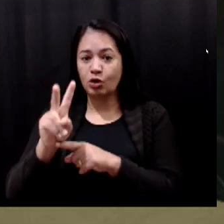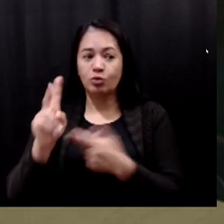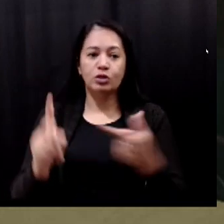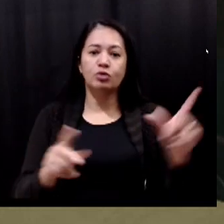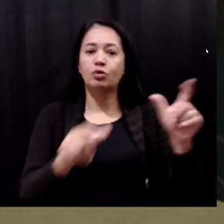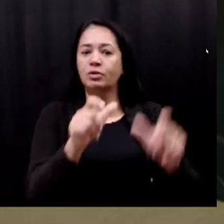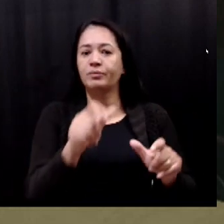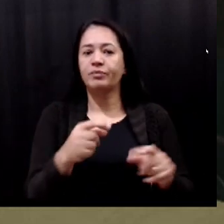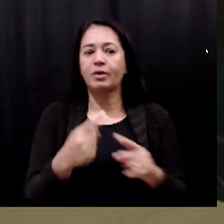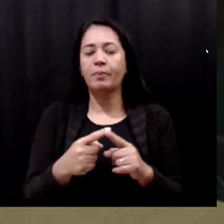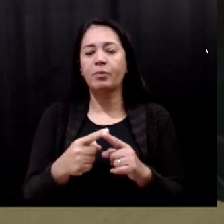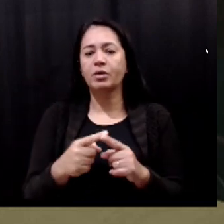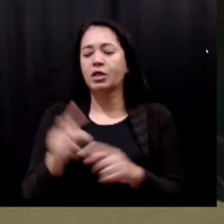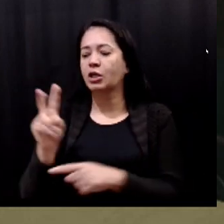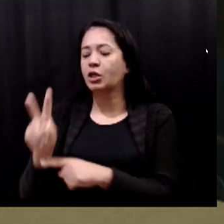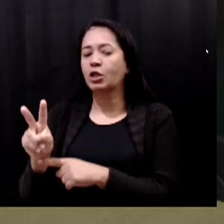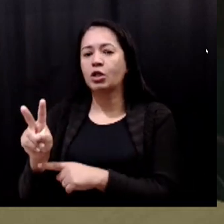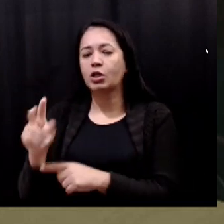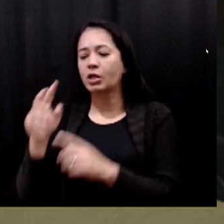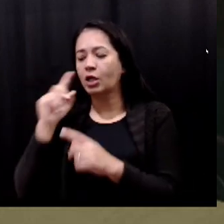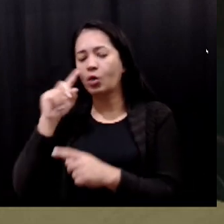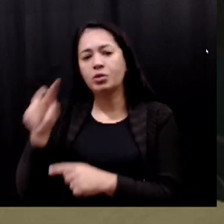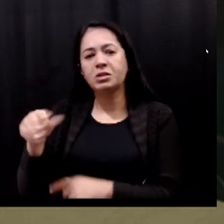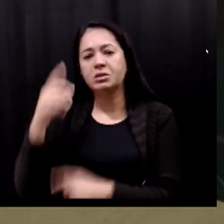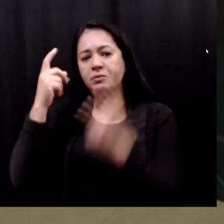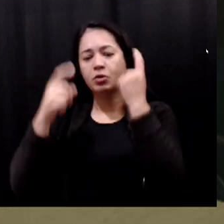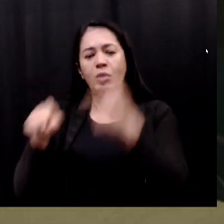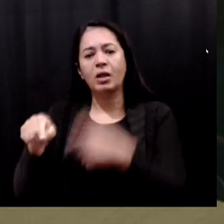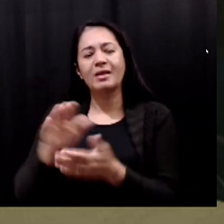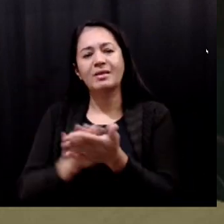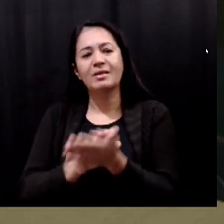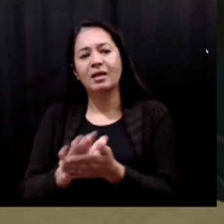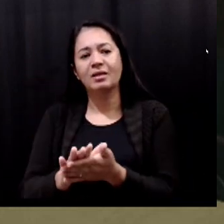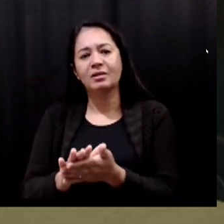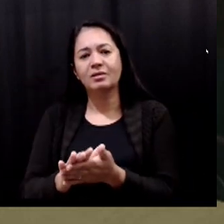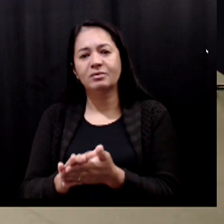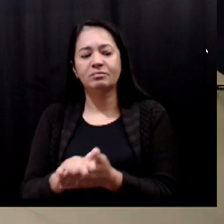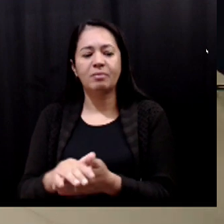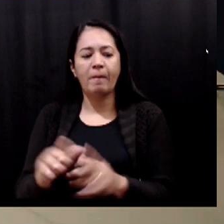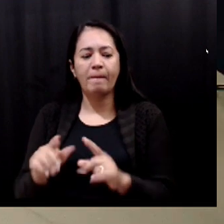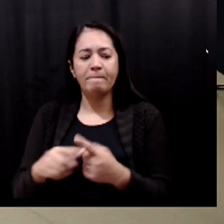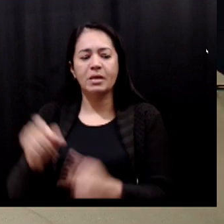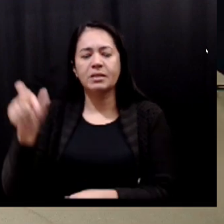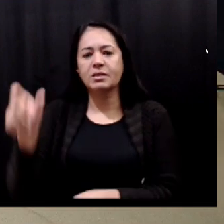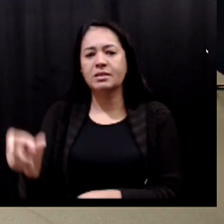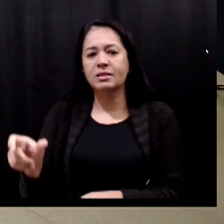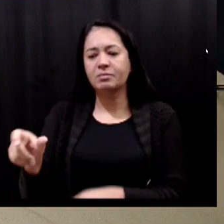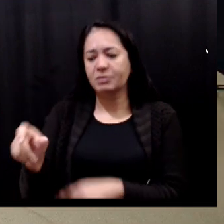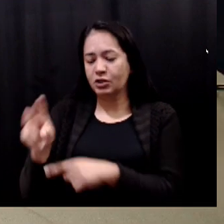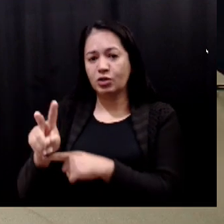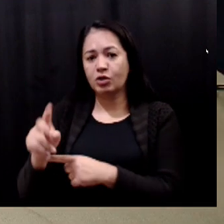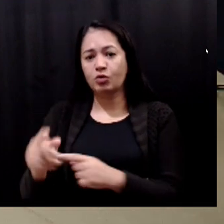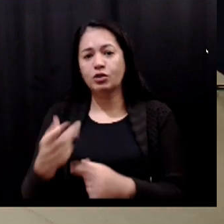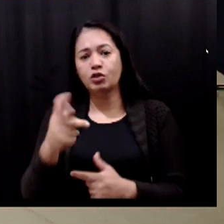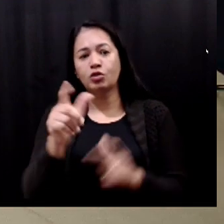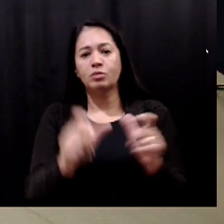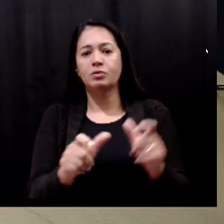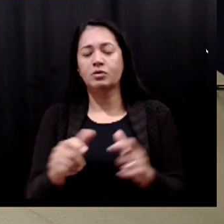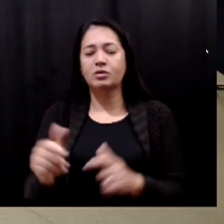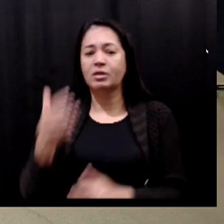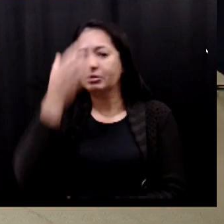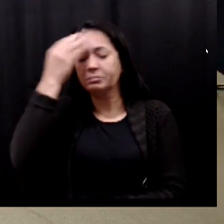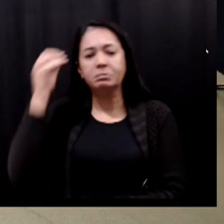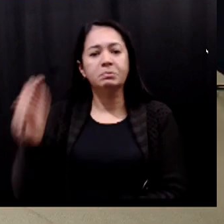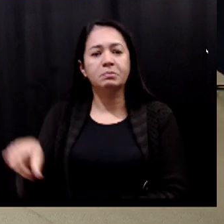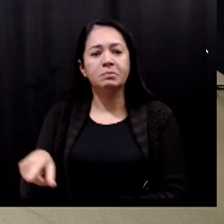está sendo cuidado e o cuidador vira pano de fundo. Qual que é o impacto disso na sua avaliação? É muito interessante